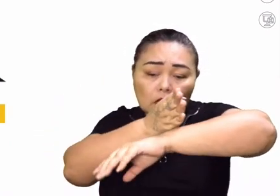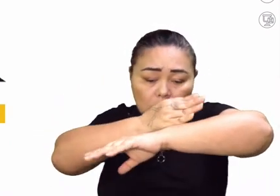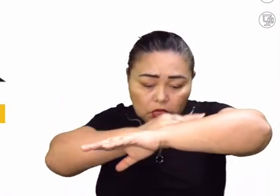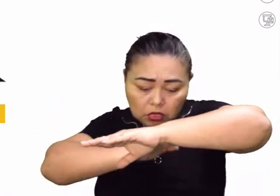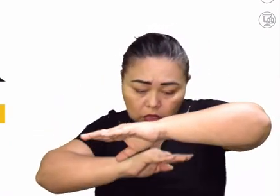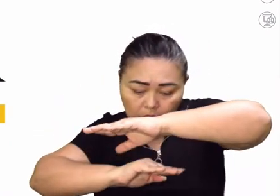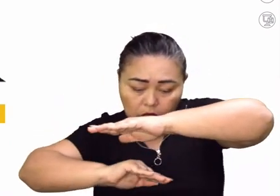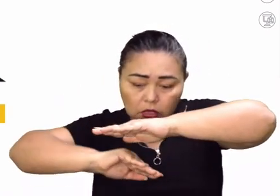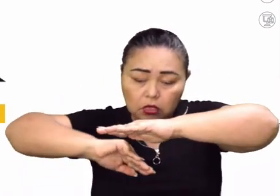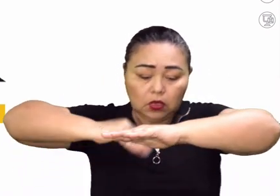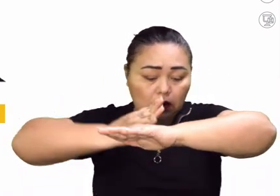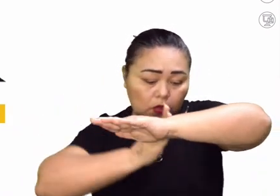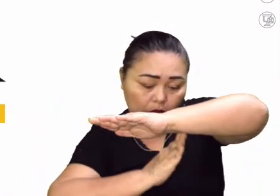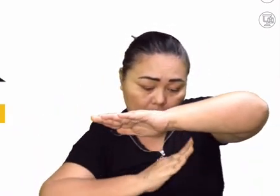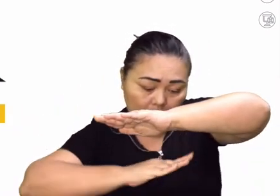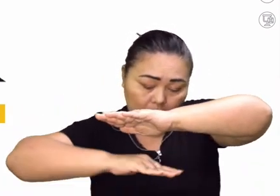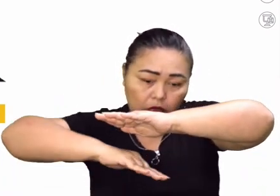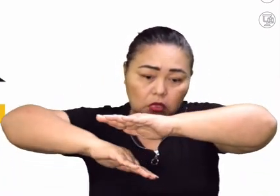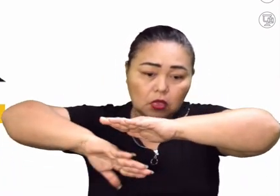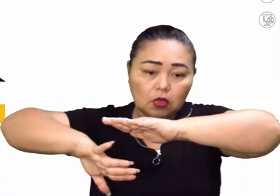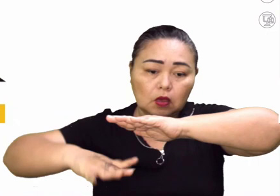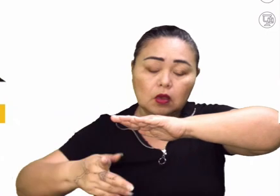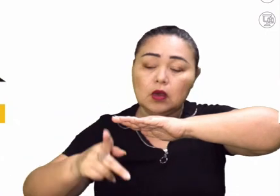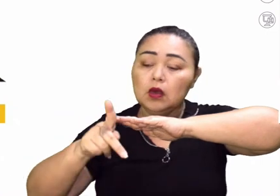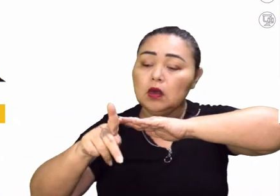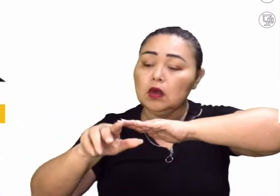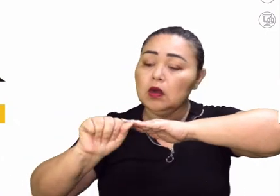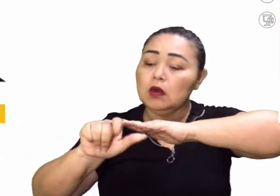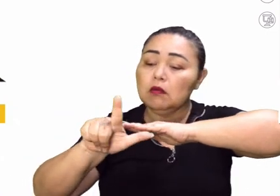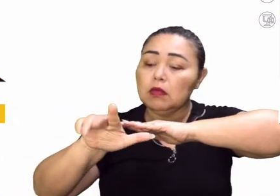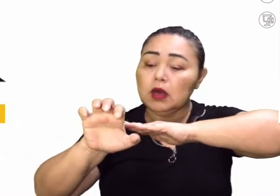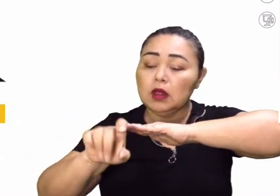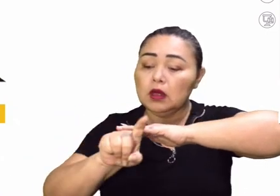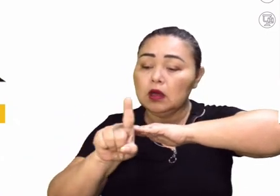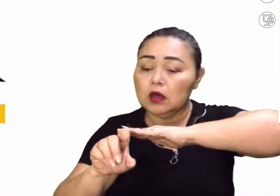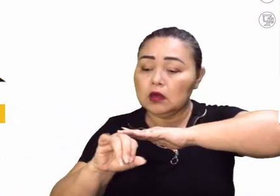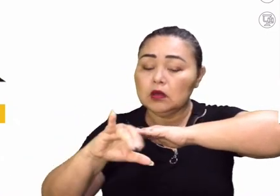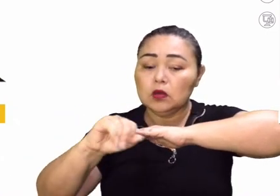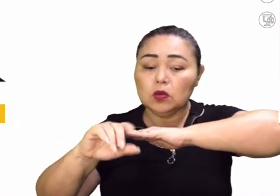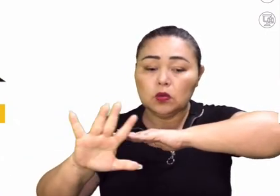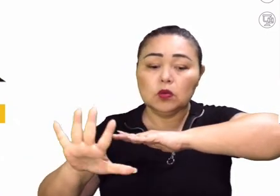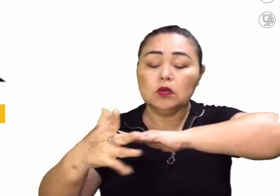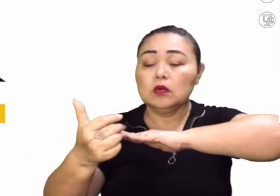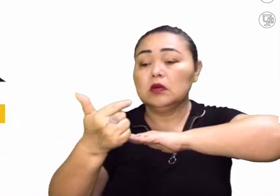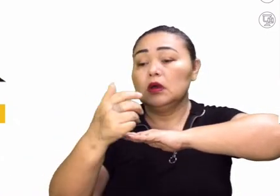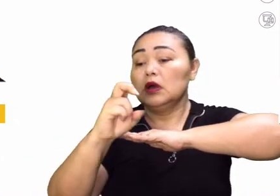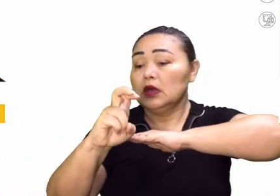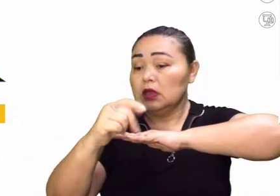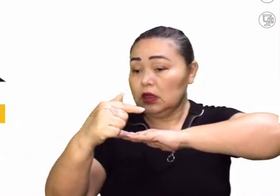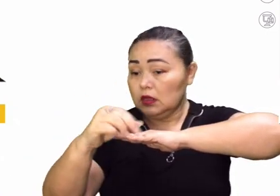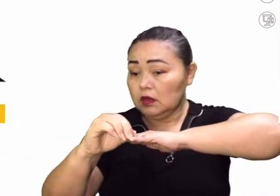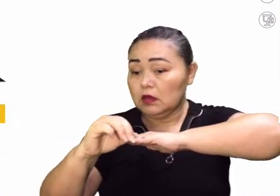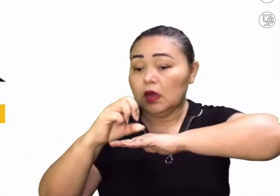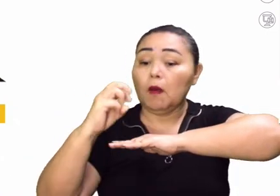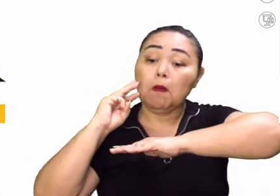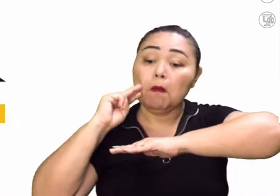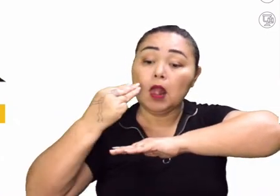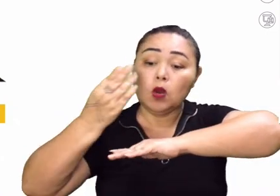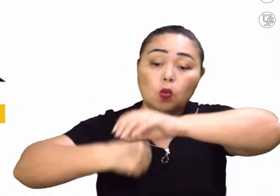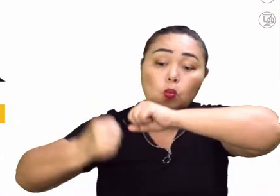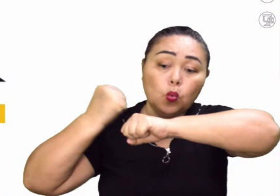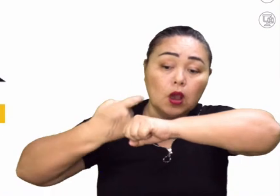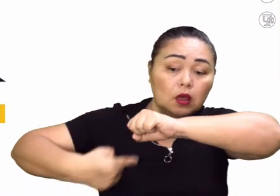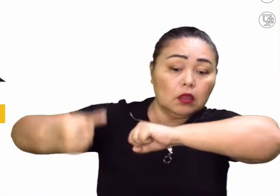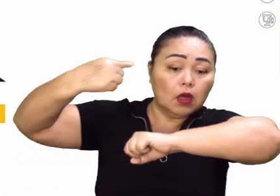bacias sedimentares a sua formações a partir da era paleozoica 570 milhões de anos atrás e dobramentos